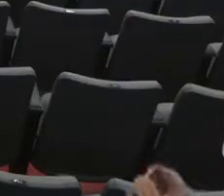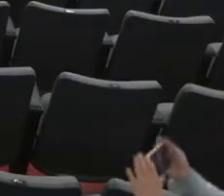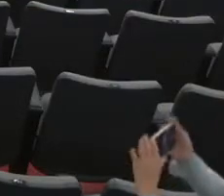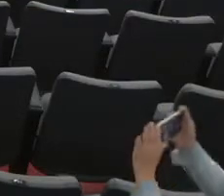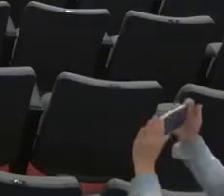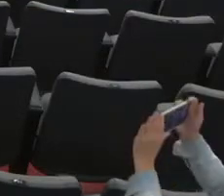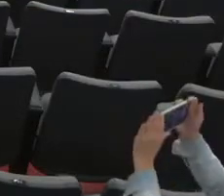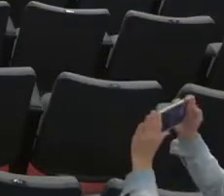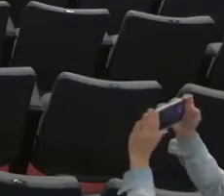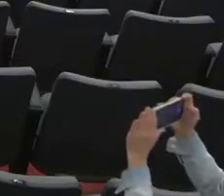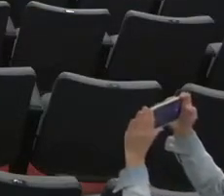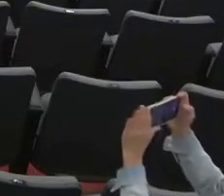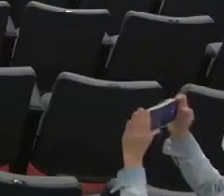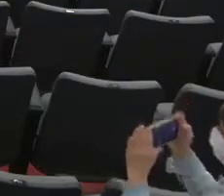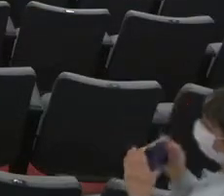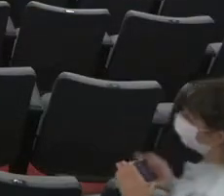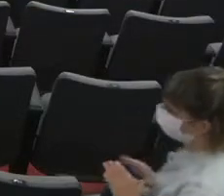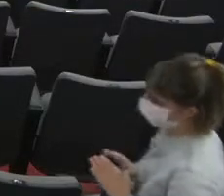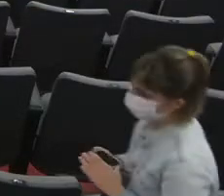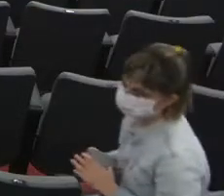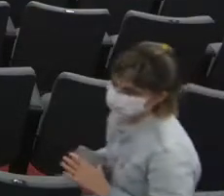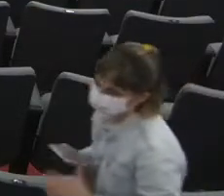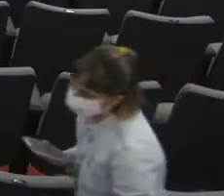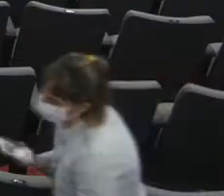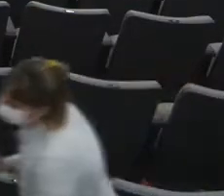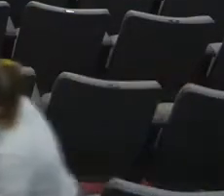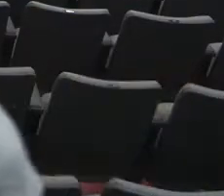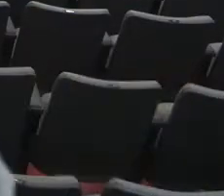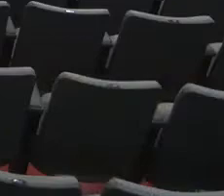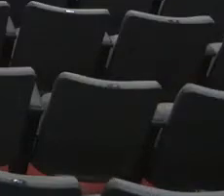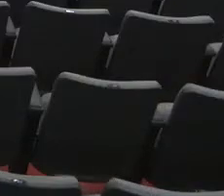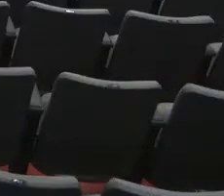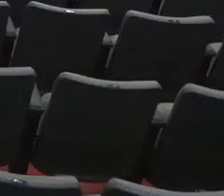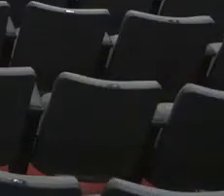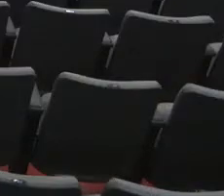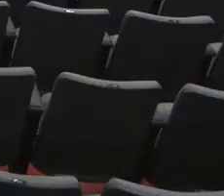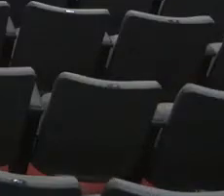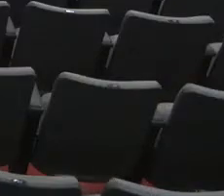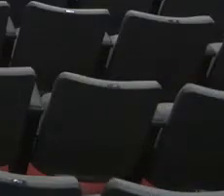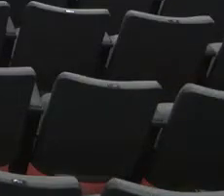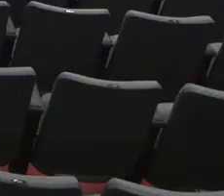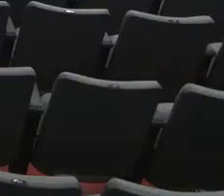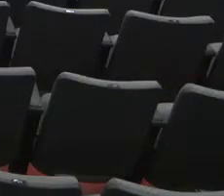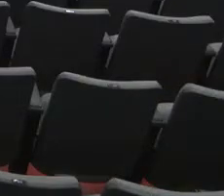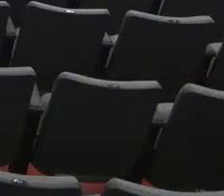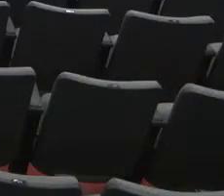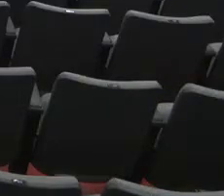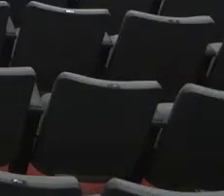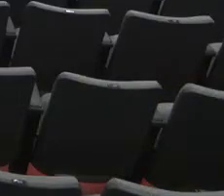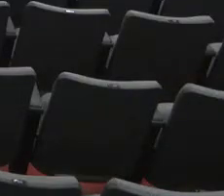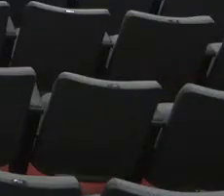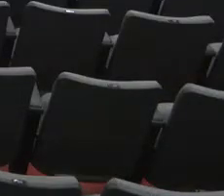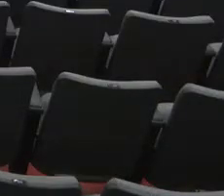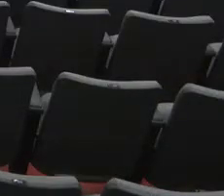E aí E aí E aí